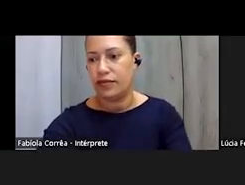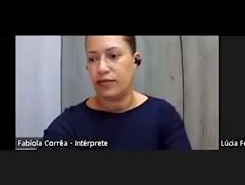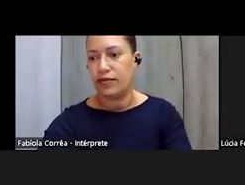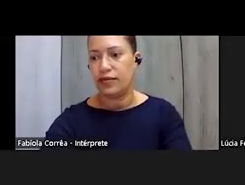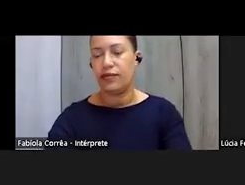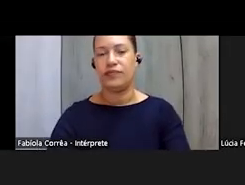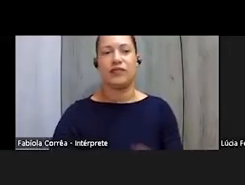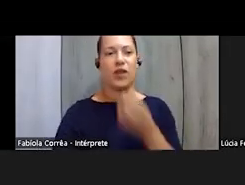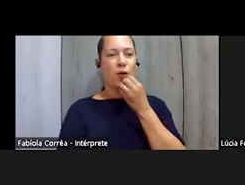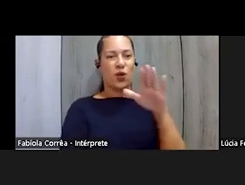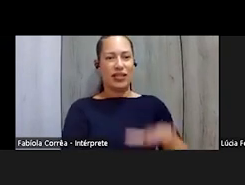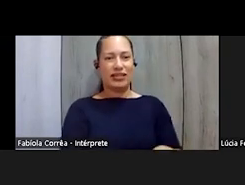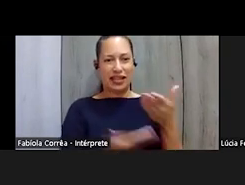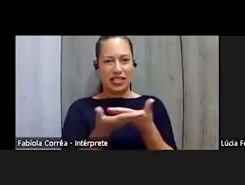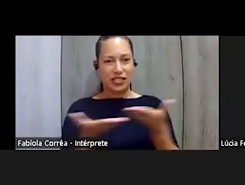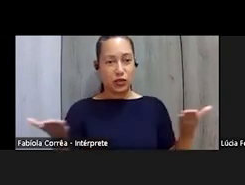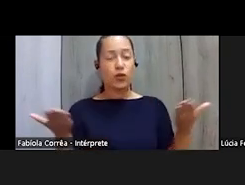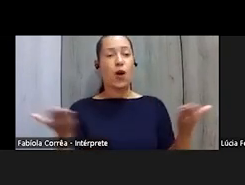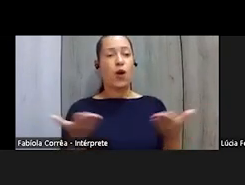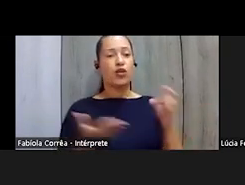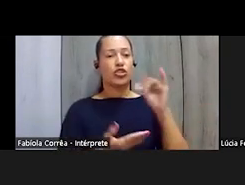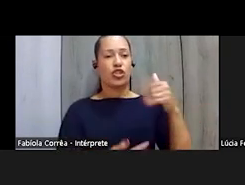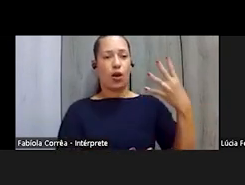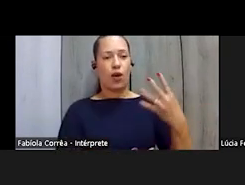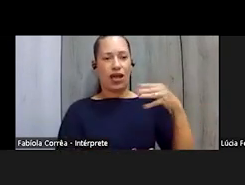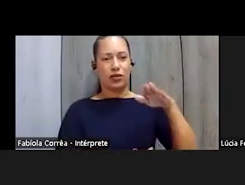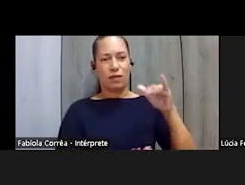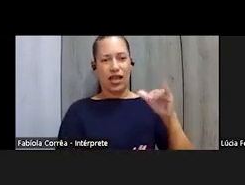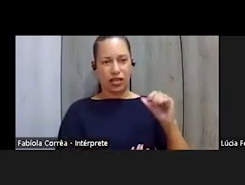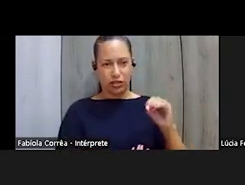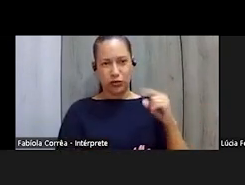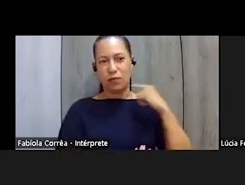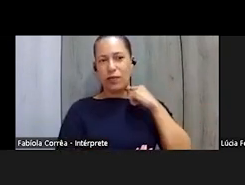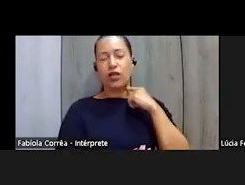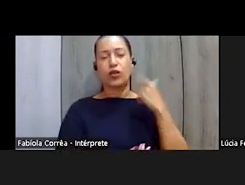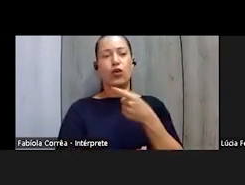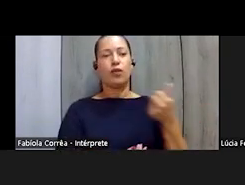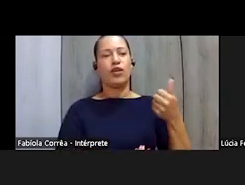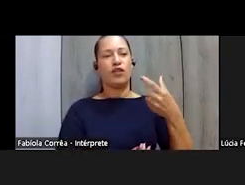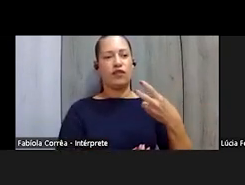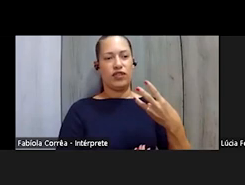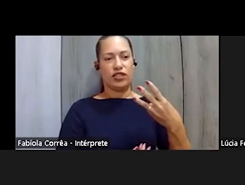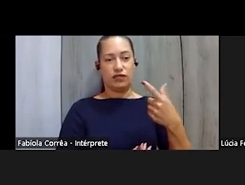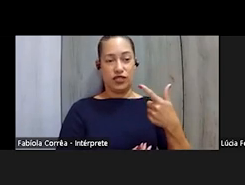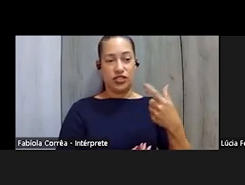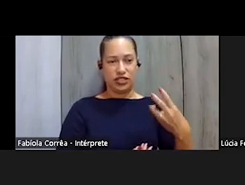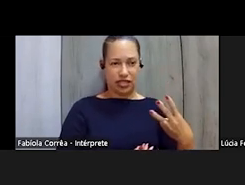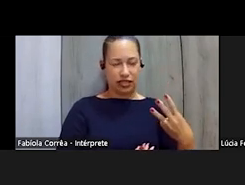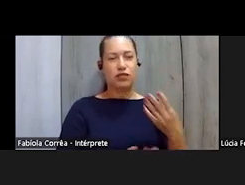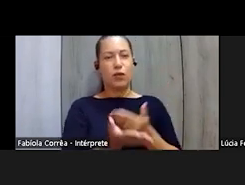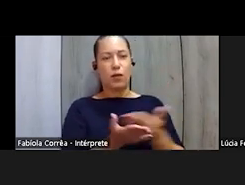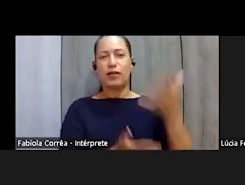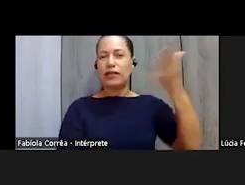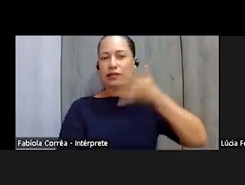Boa tarde a todos. Hoje, dia 4 de maio de 2023, vamos dar início a mais um seminário integrado a Saburo